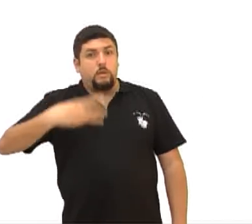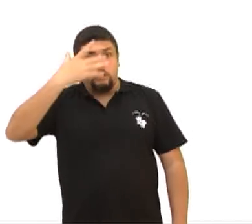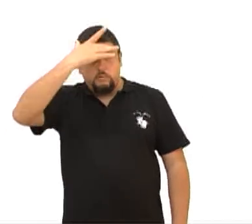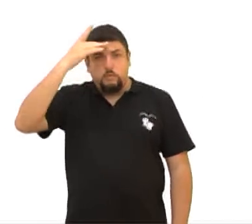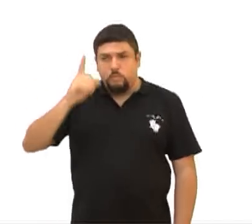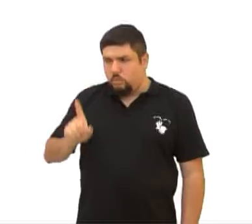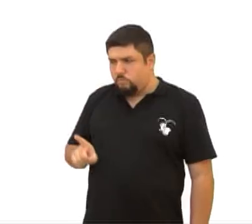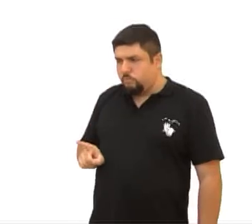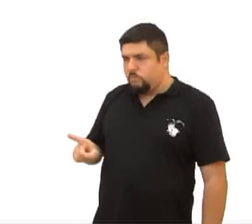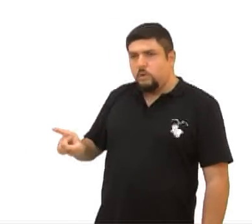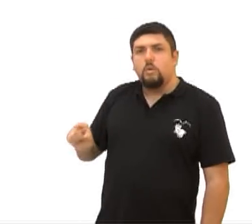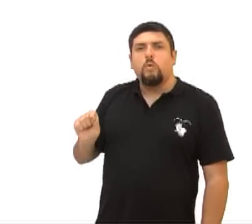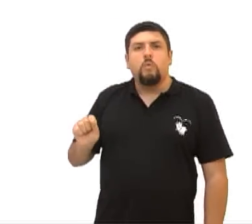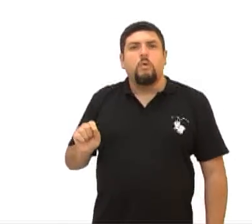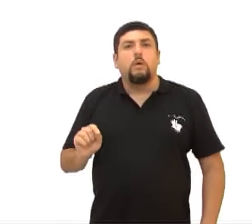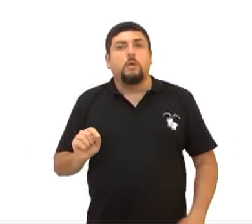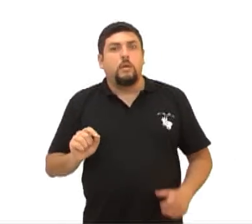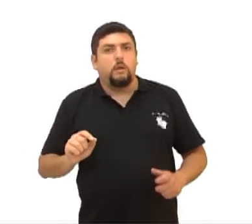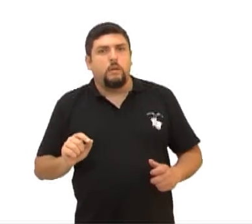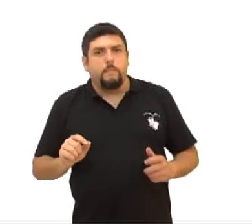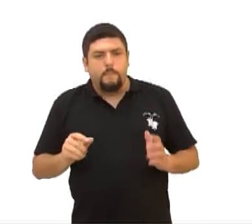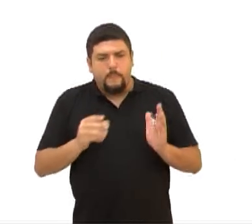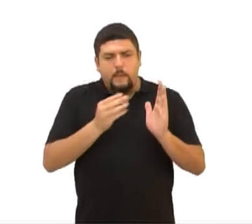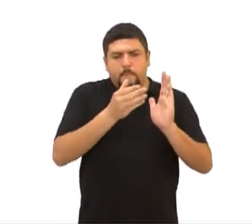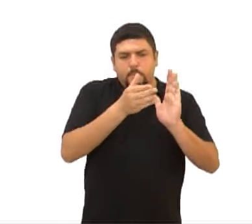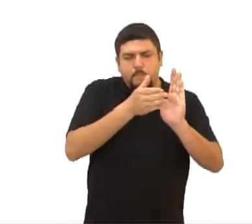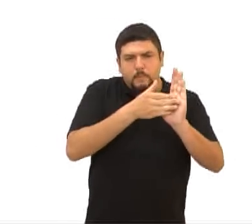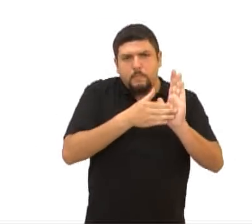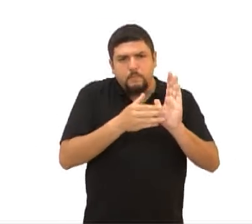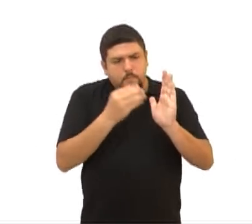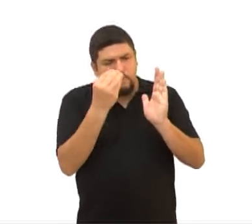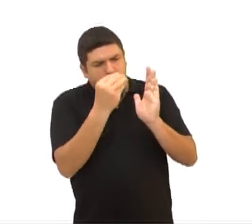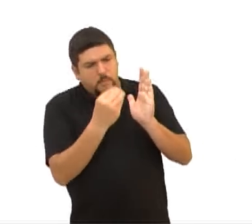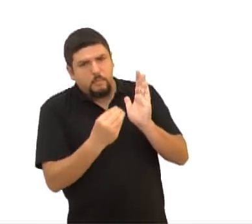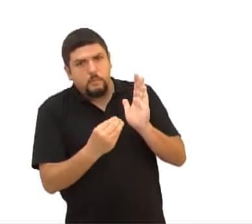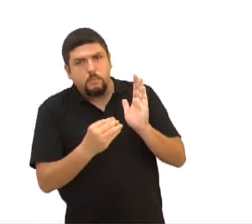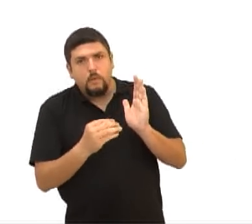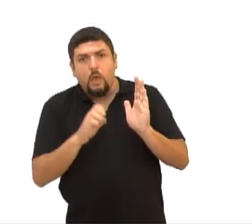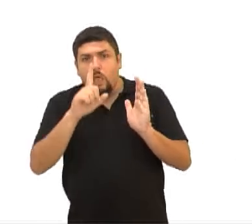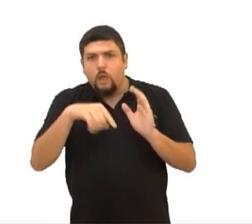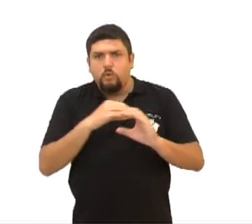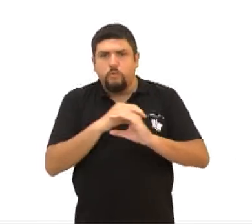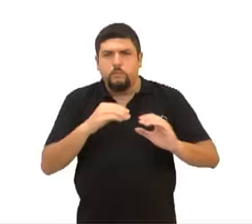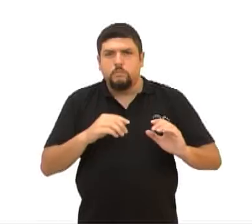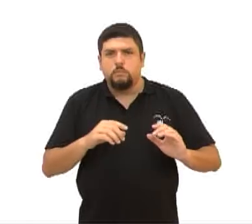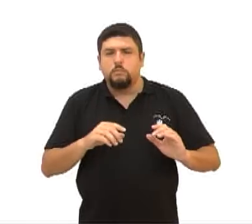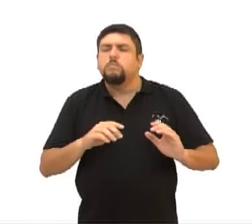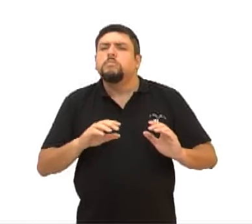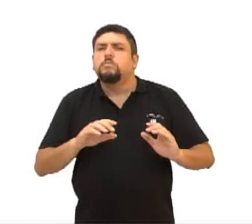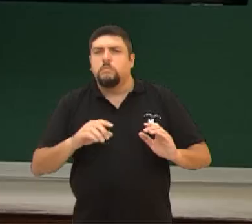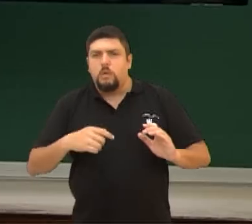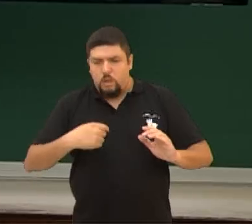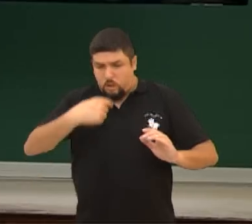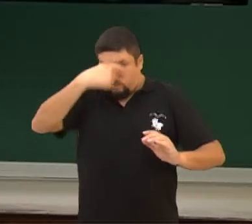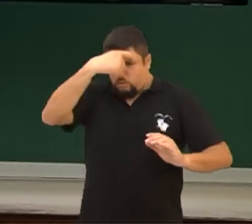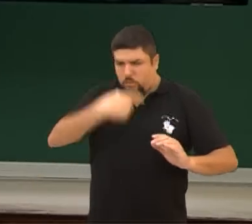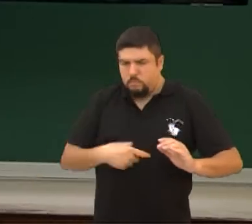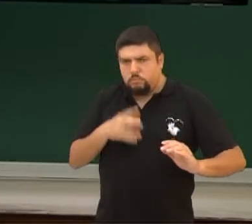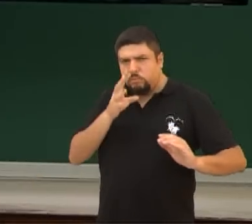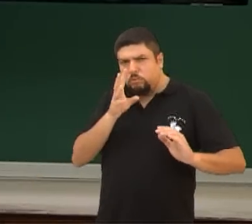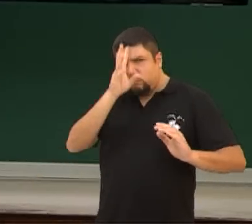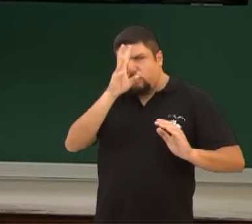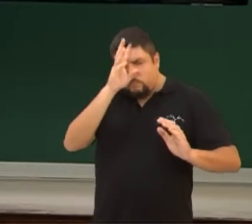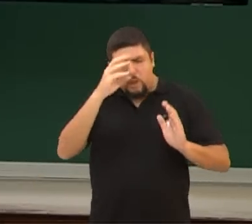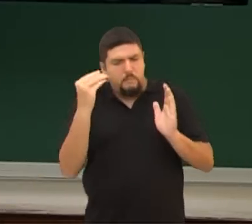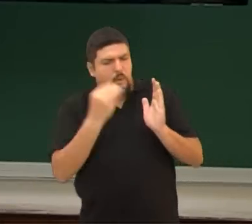traz credibilidade à entrevista. Como assim, professora? Não é a professora Glaucia que está falando sobre a